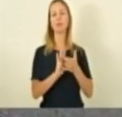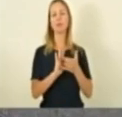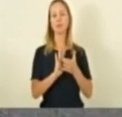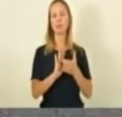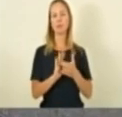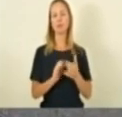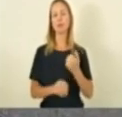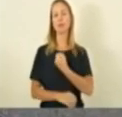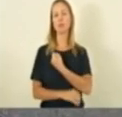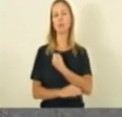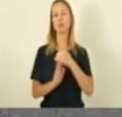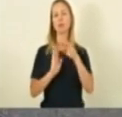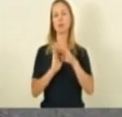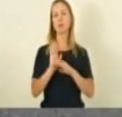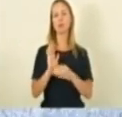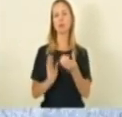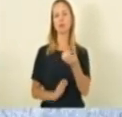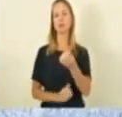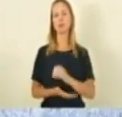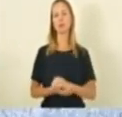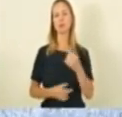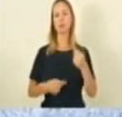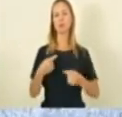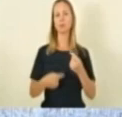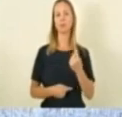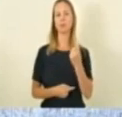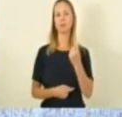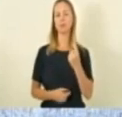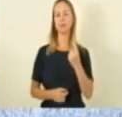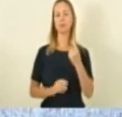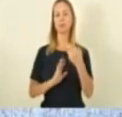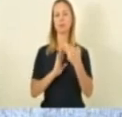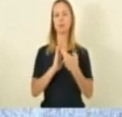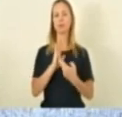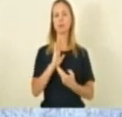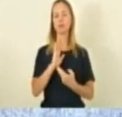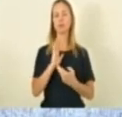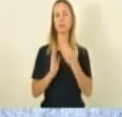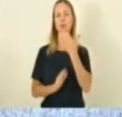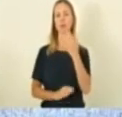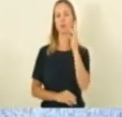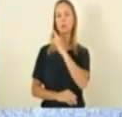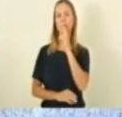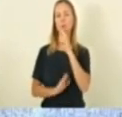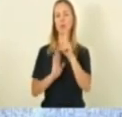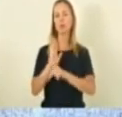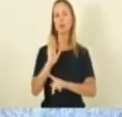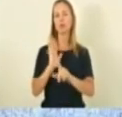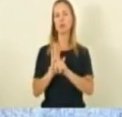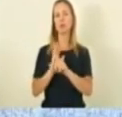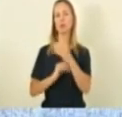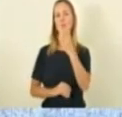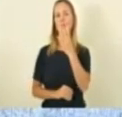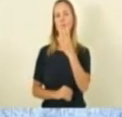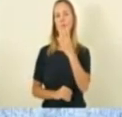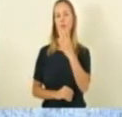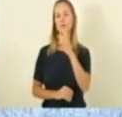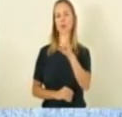item 6. Discussão única em regime de urgência do projeto de lei